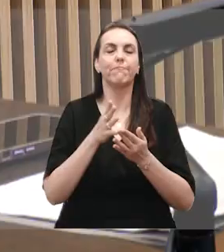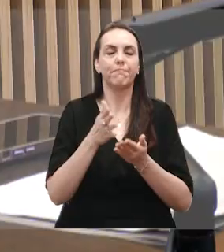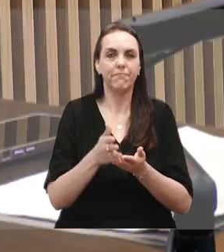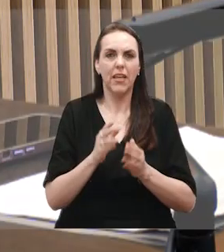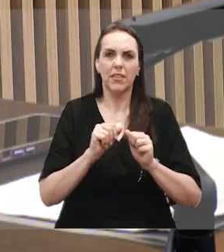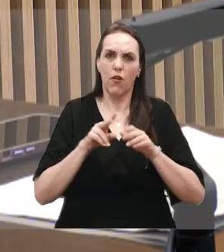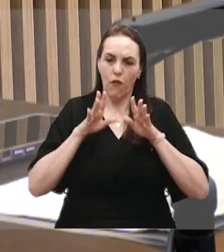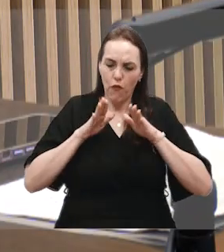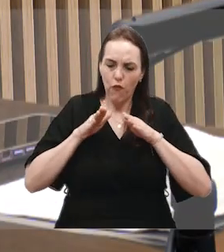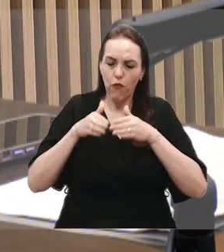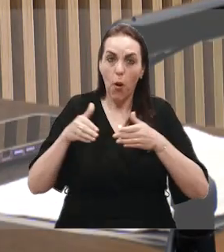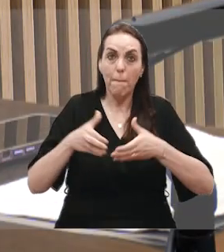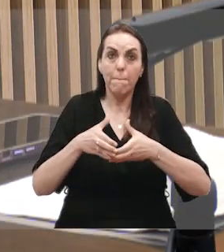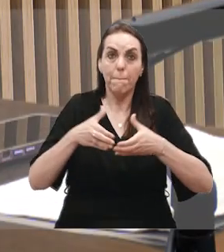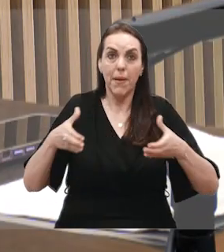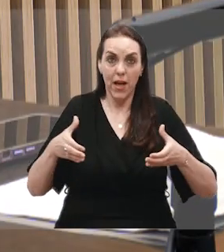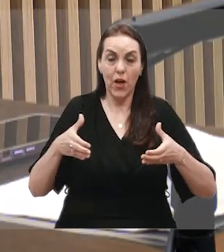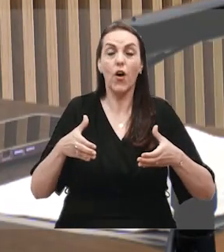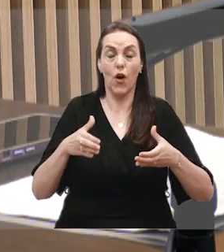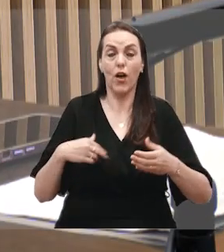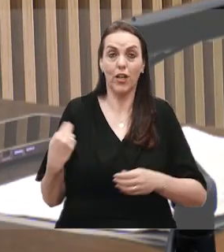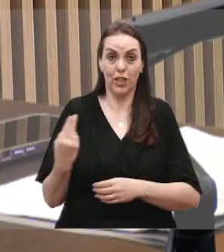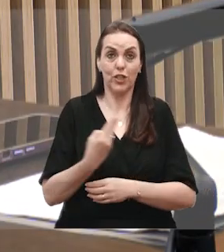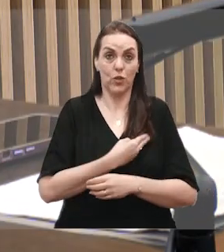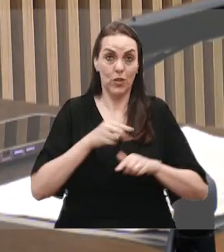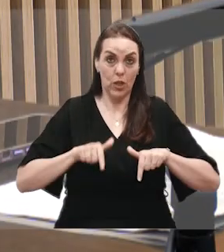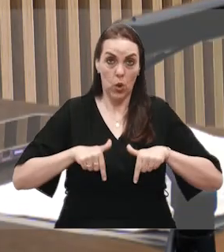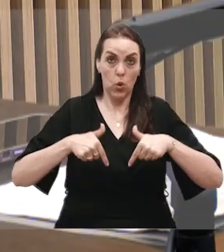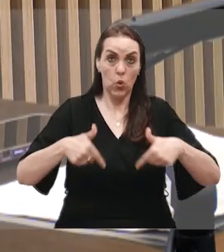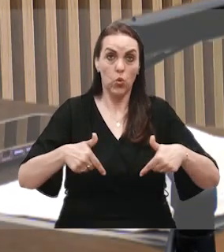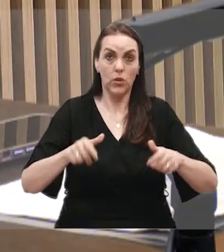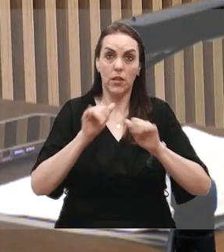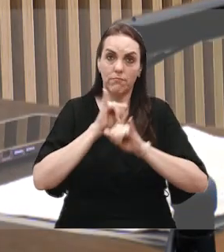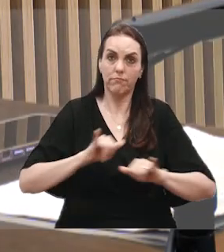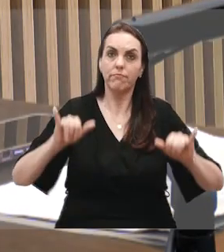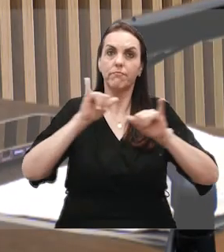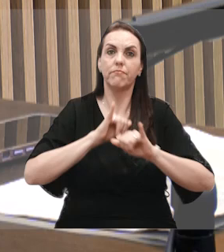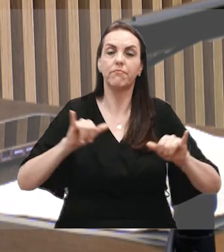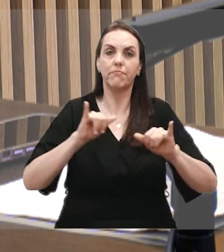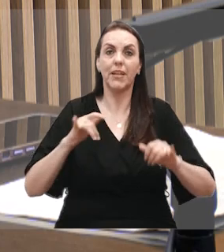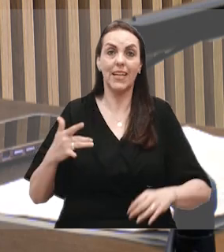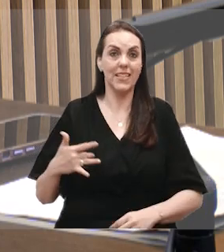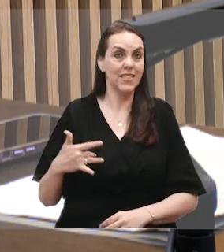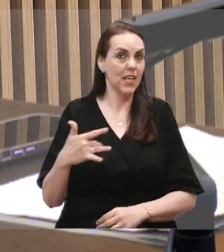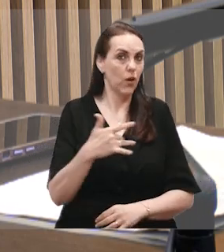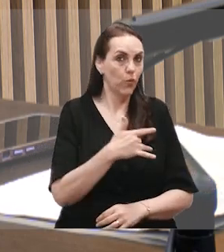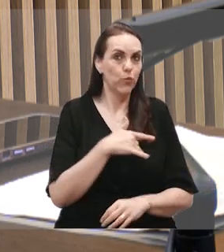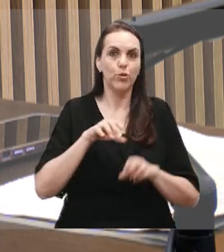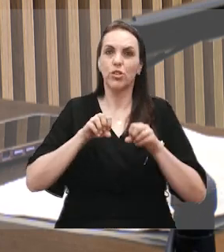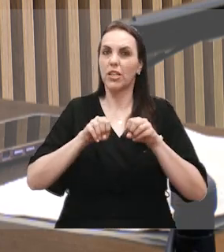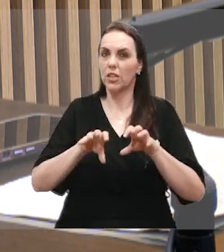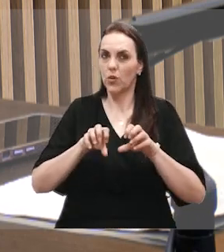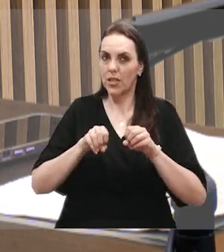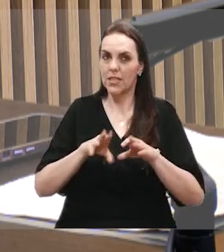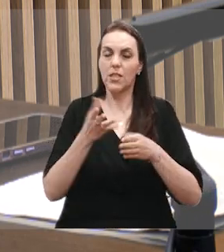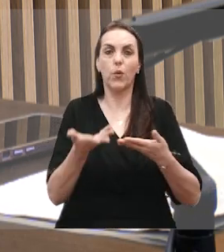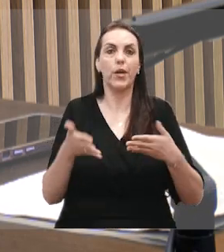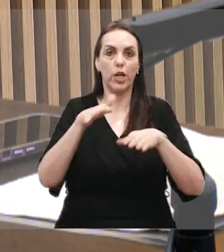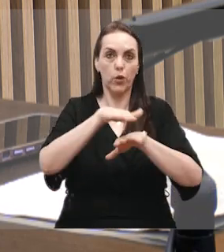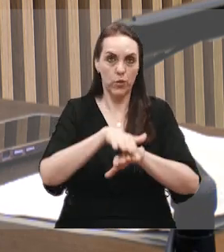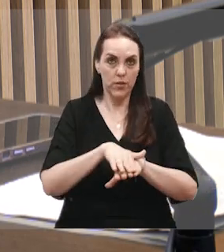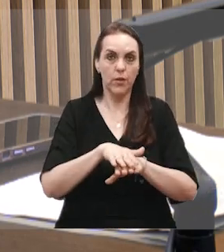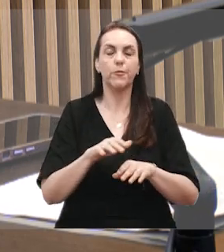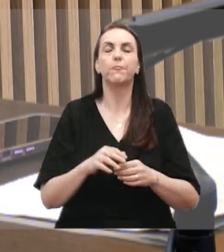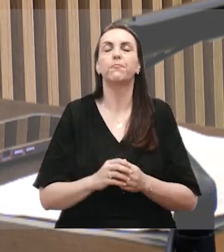dar um ênfase maior, que foi as nossas bandeiras da campanha, a questão da saúde, da educação e da inclusão,